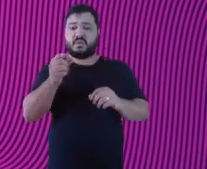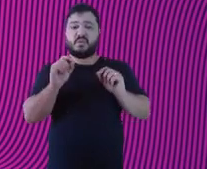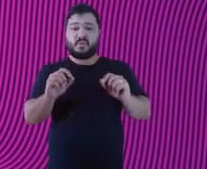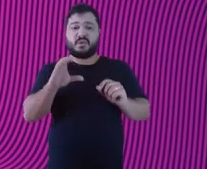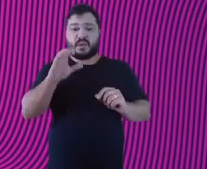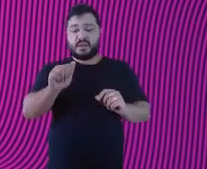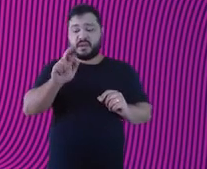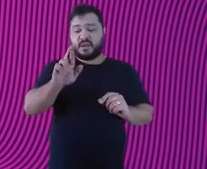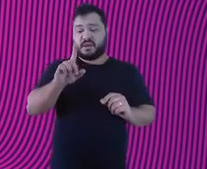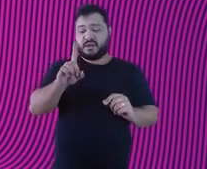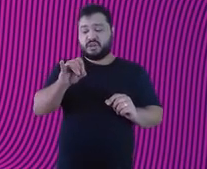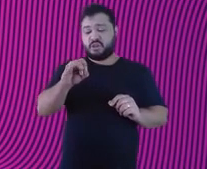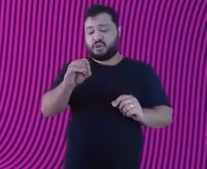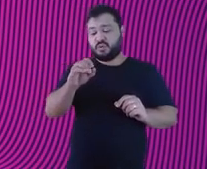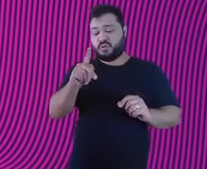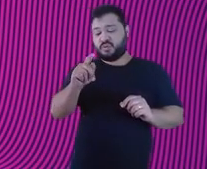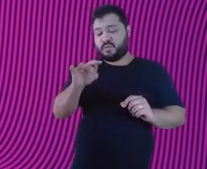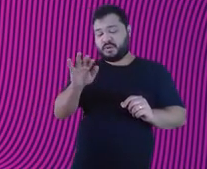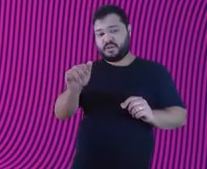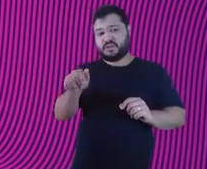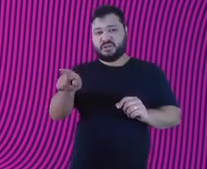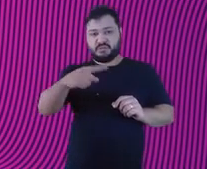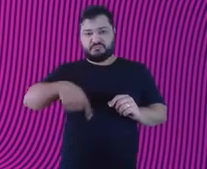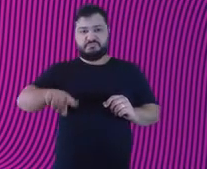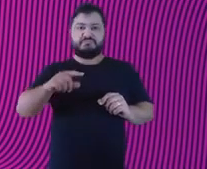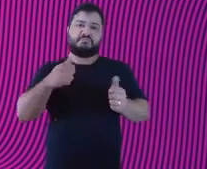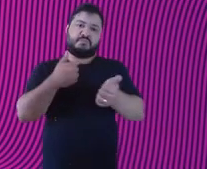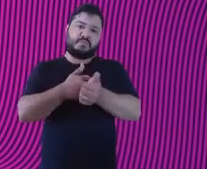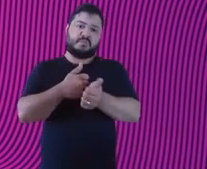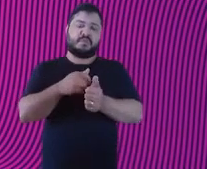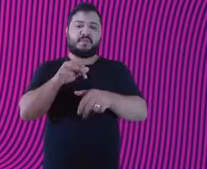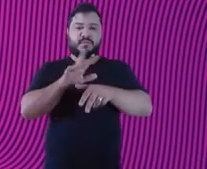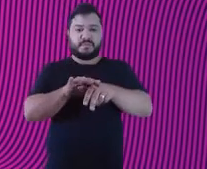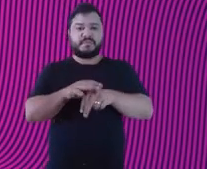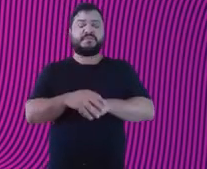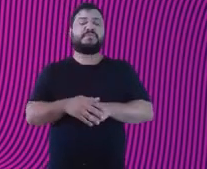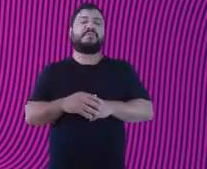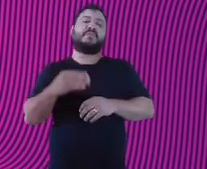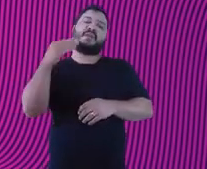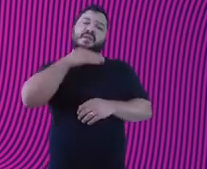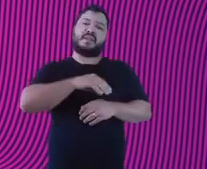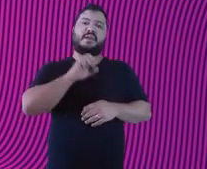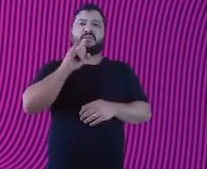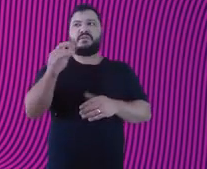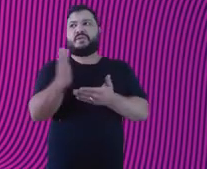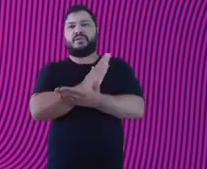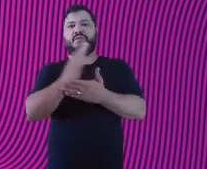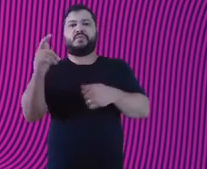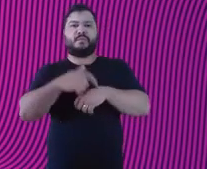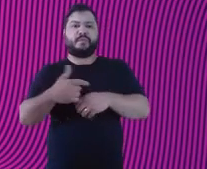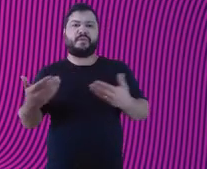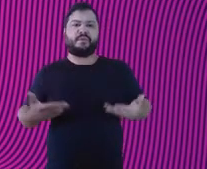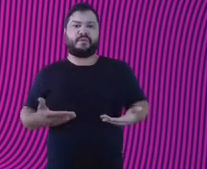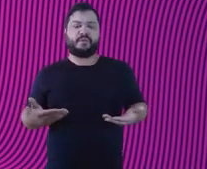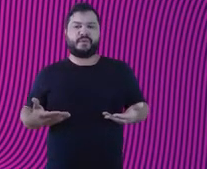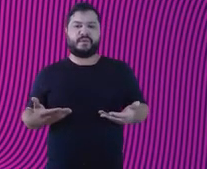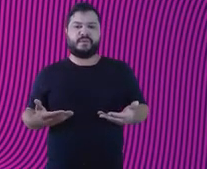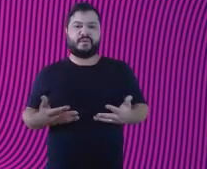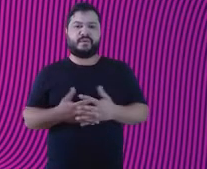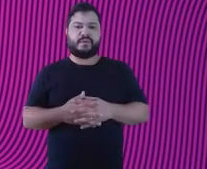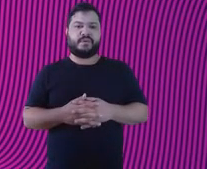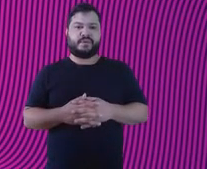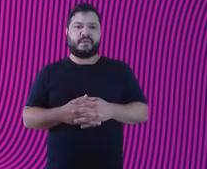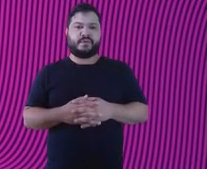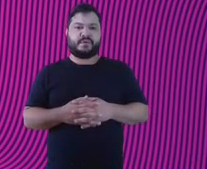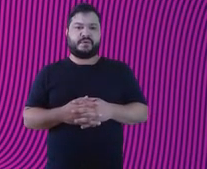cardiopatia, Ricardo, vocês estão aí mais próximos do paciente. É claro, se em algum momento agora, né,